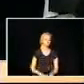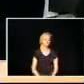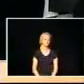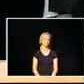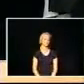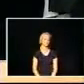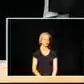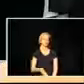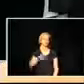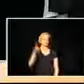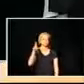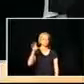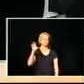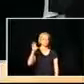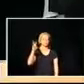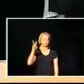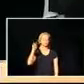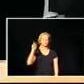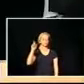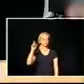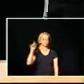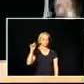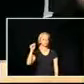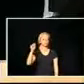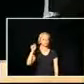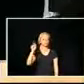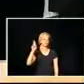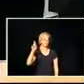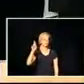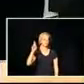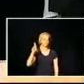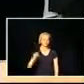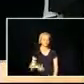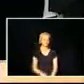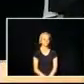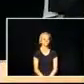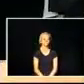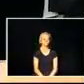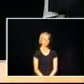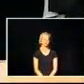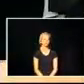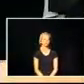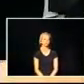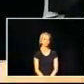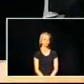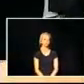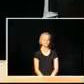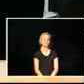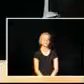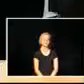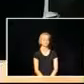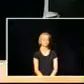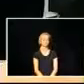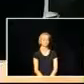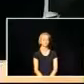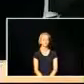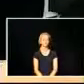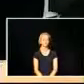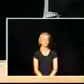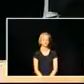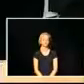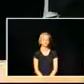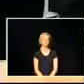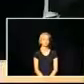Então, professor, eu peço ao senhor que possa mandar, com certeza, esse projeto com urgência. Para terminar, senhor